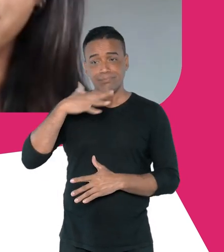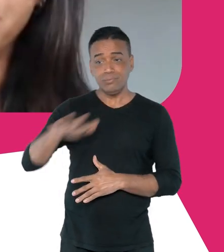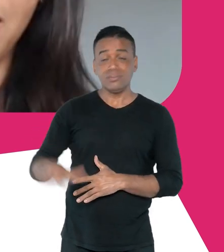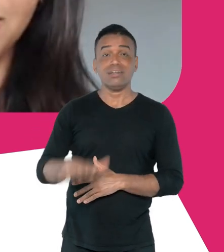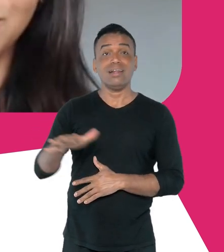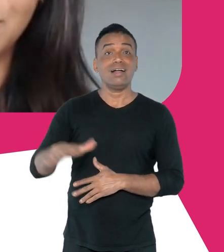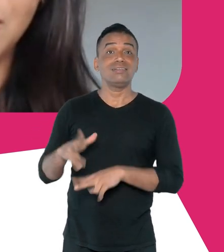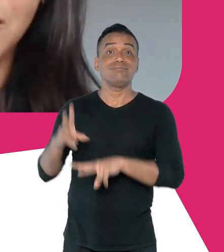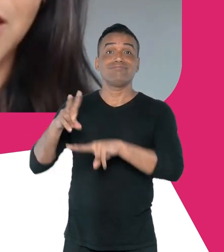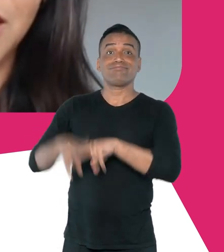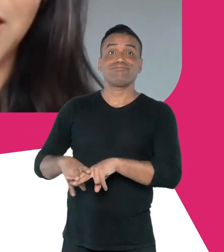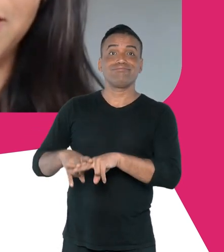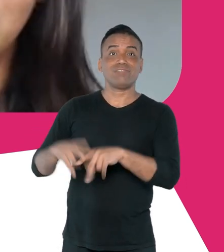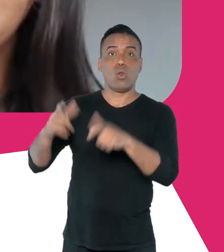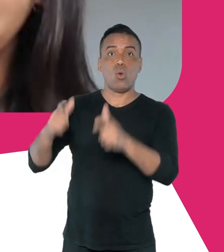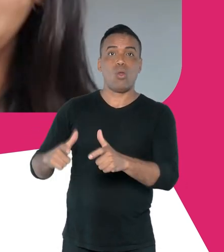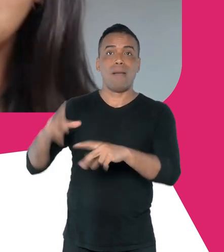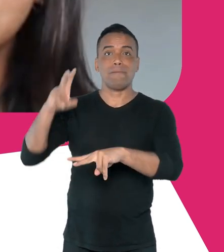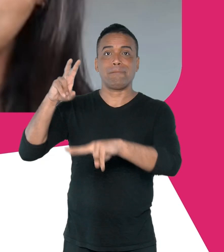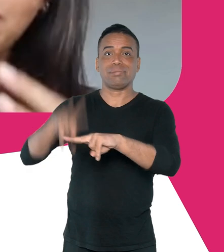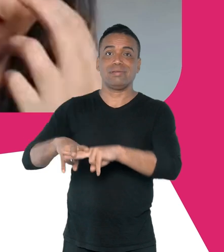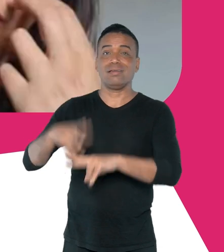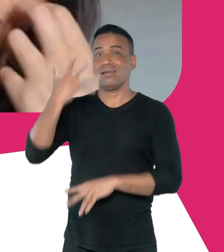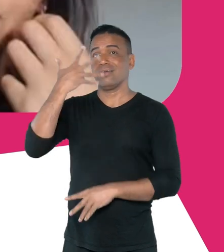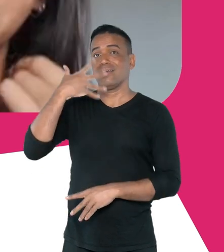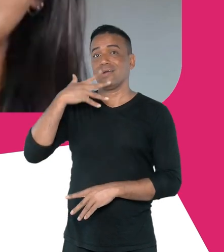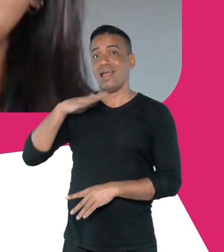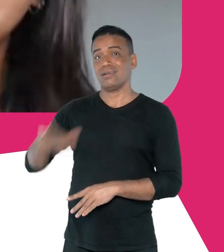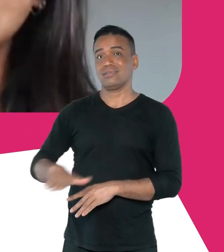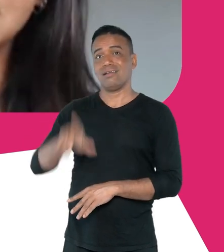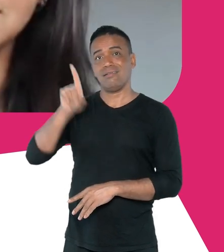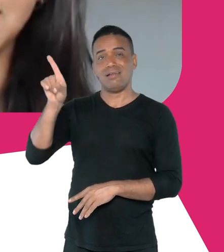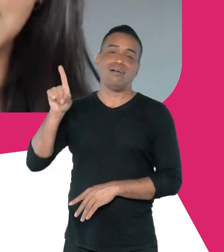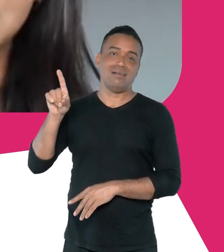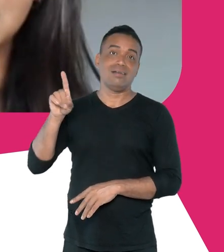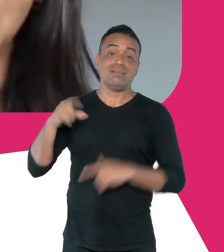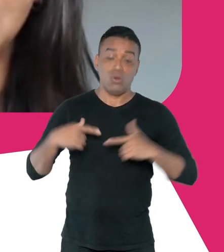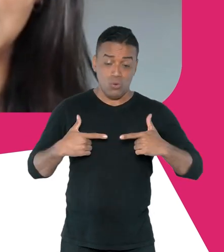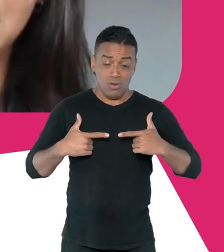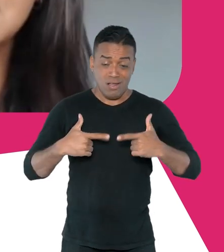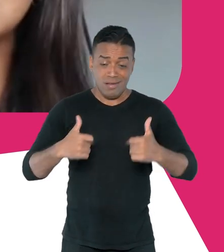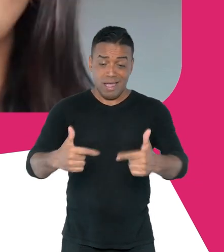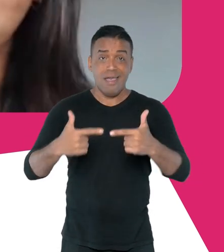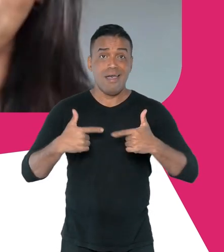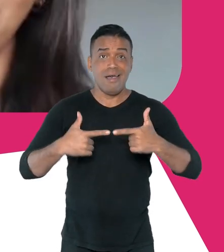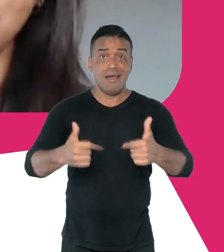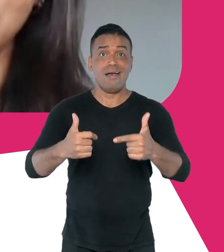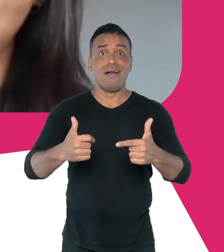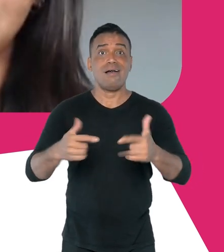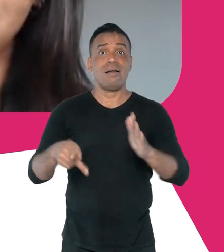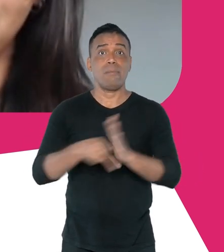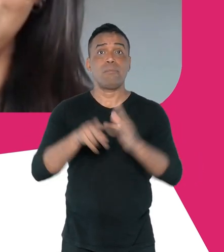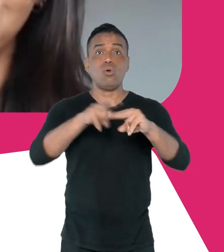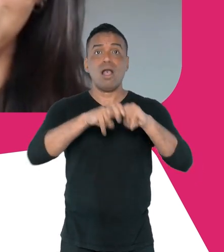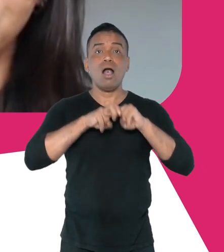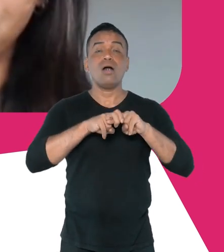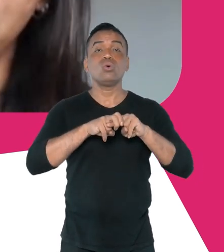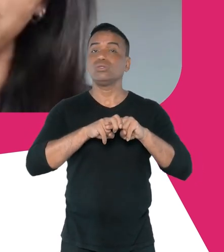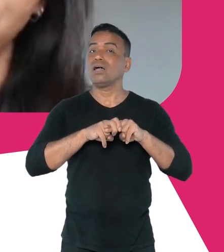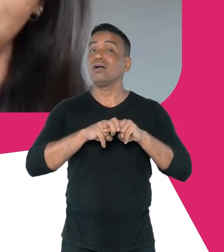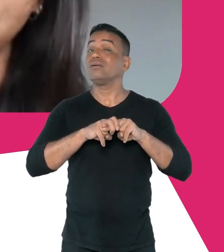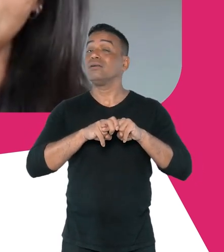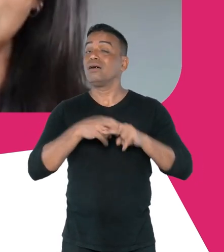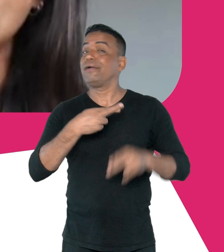de refugiados. Então, eu queria mostrar um pouco, né, que muitas dessas guerras que tem ali são por causa da religião,